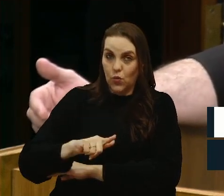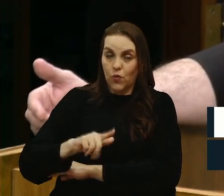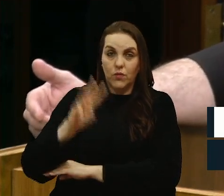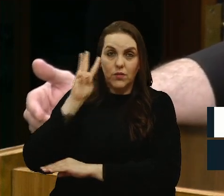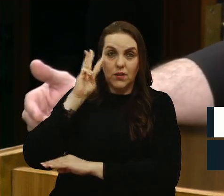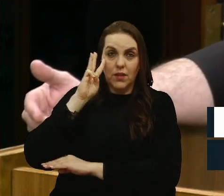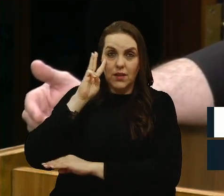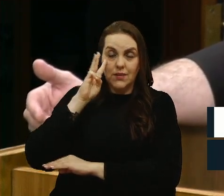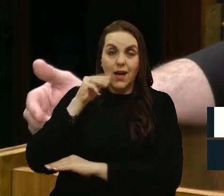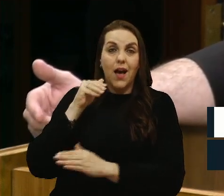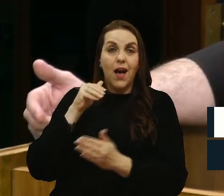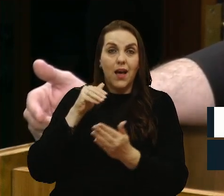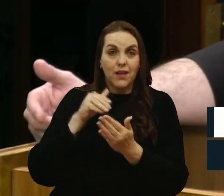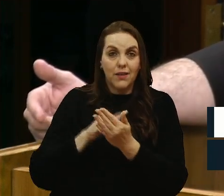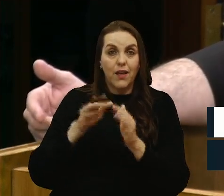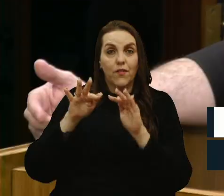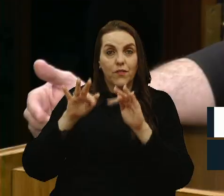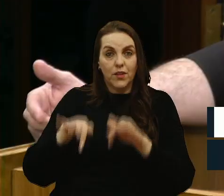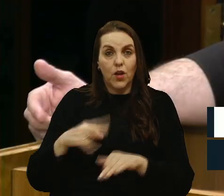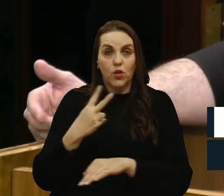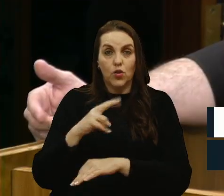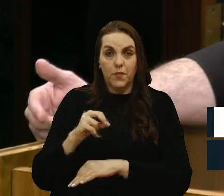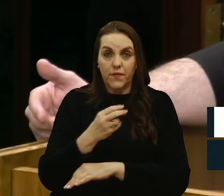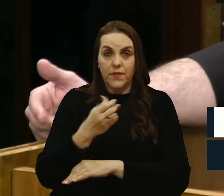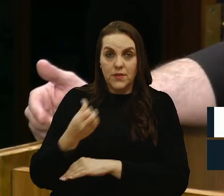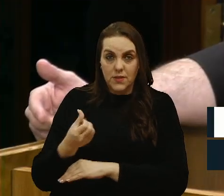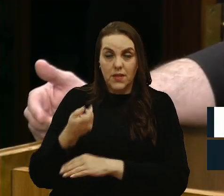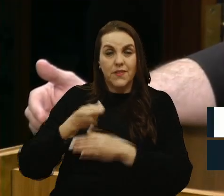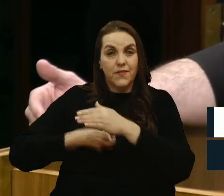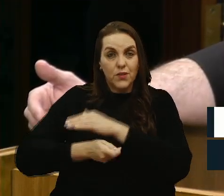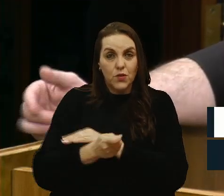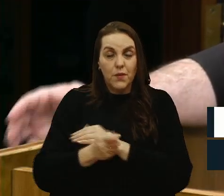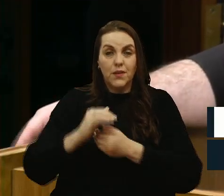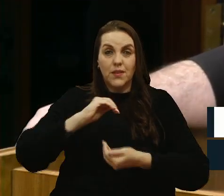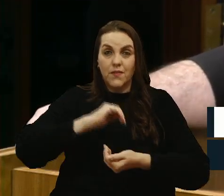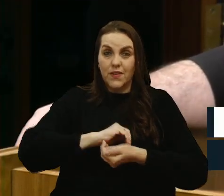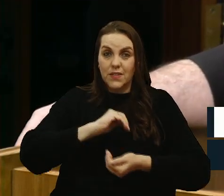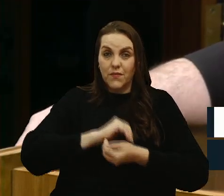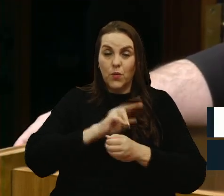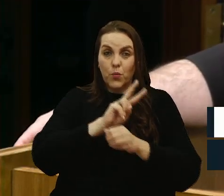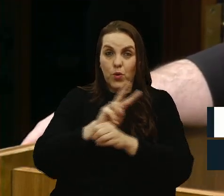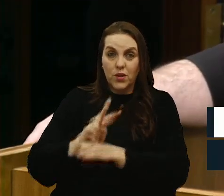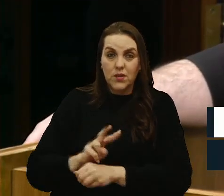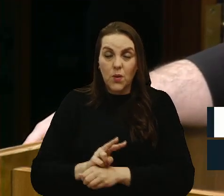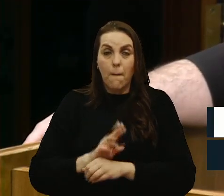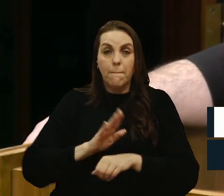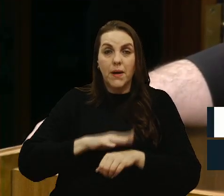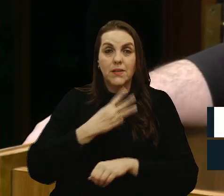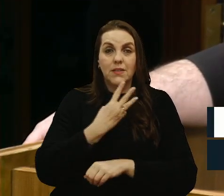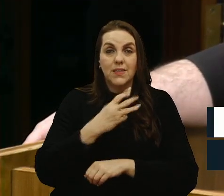o fim de 2026, eles vão investir em produção e defesa civil mais de 300 milhões de reais.